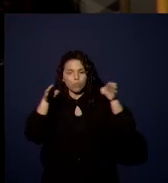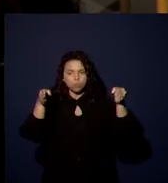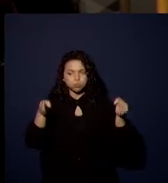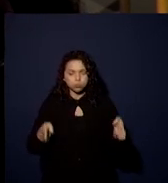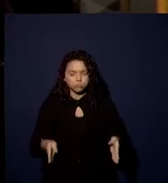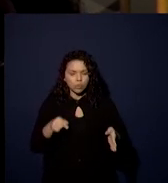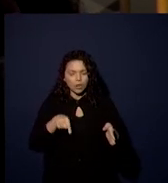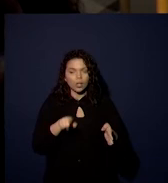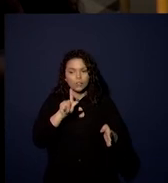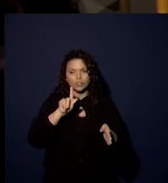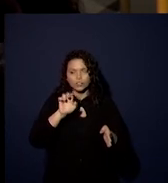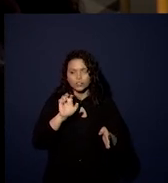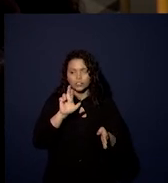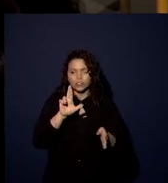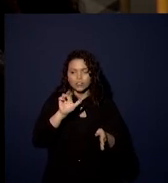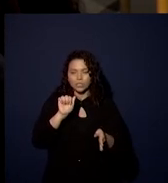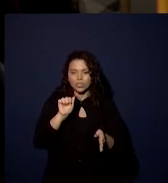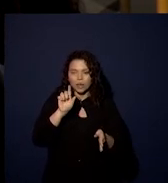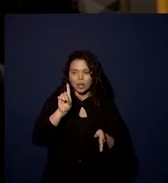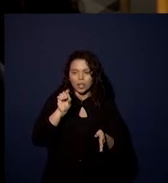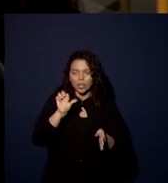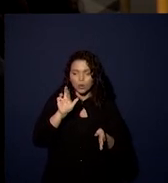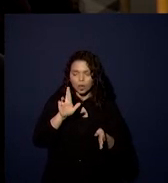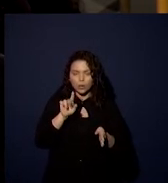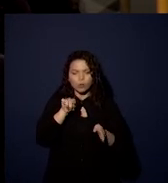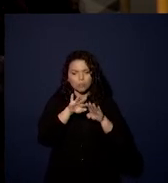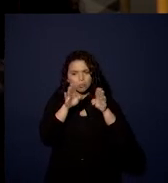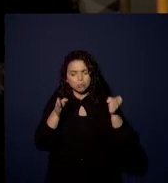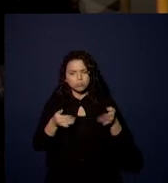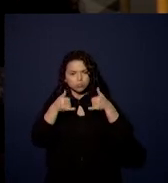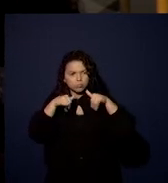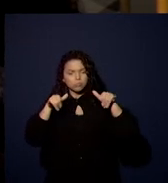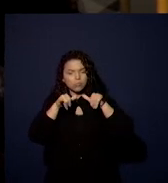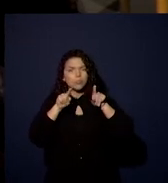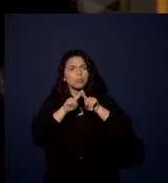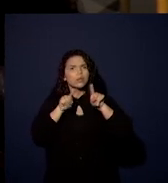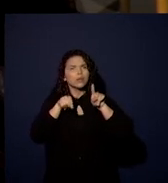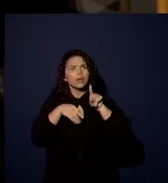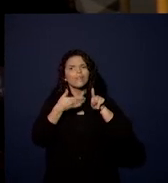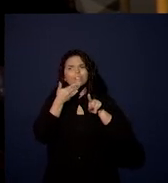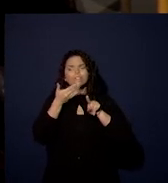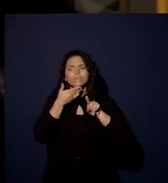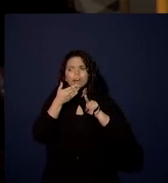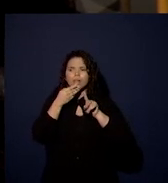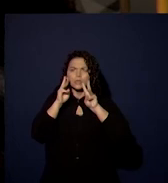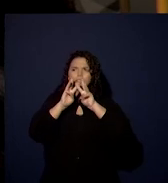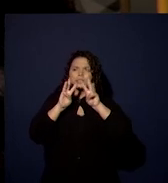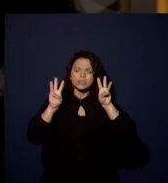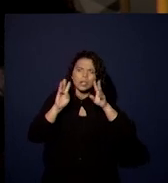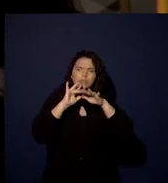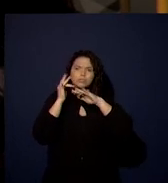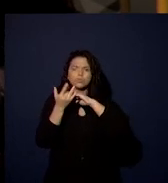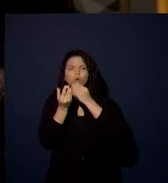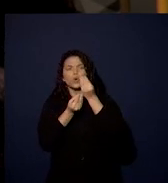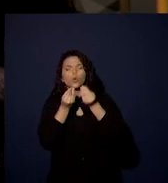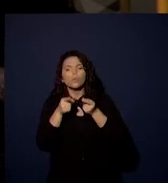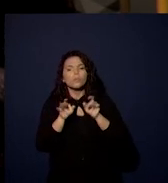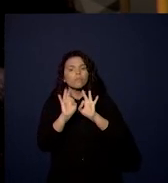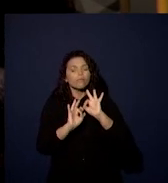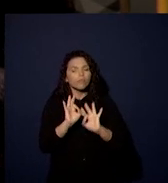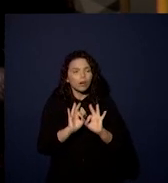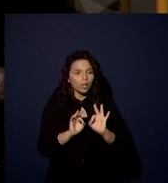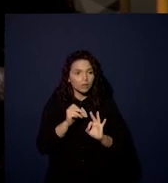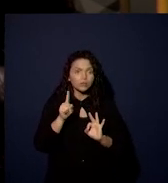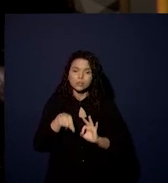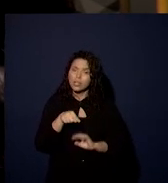feito de uma maneira muito de uma plataforma muito Fusion friendly né Muito fácil de operar então a gente espera isso é